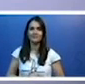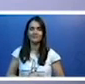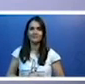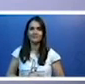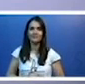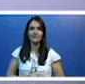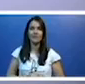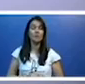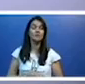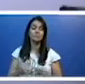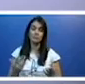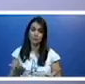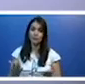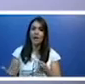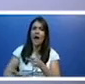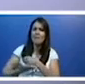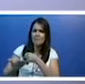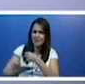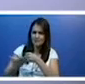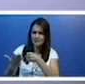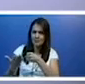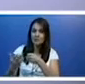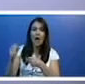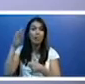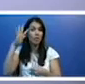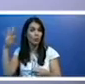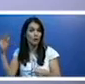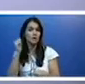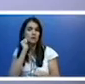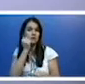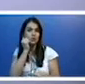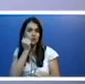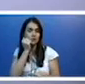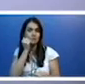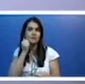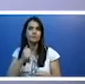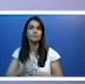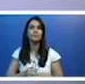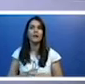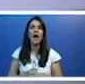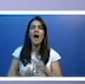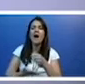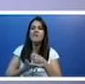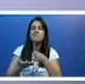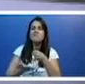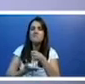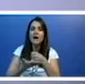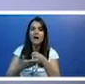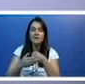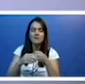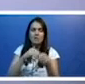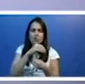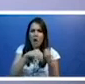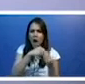Então, por esse motivo, né, de Arrhenius, a gente tem que quando uma base ela é dissolvida na água, ela vai